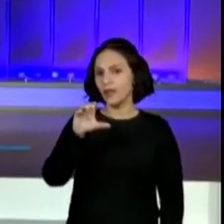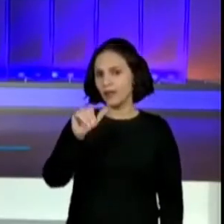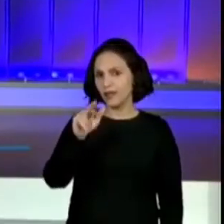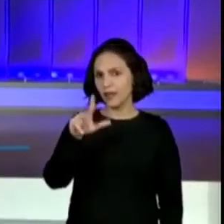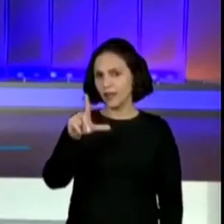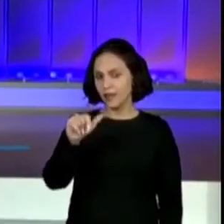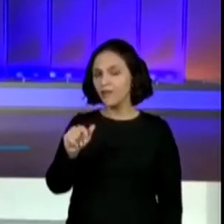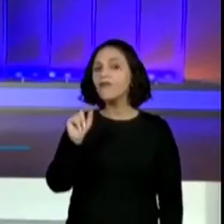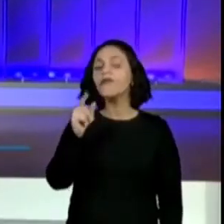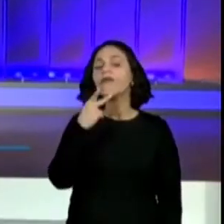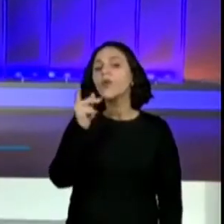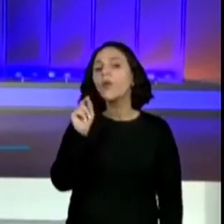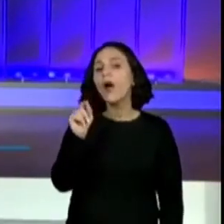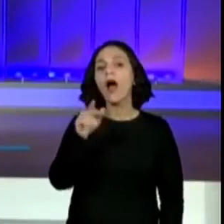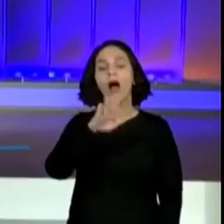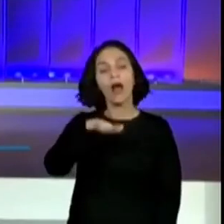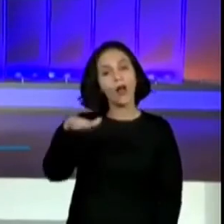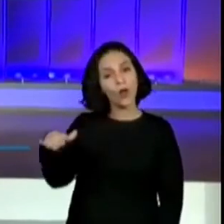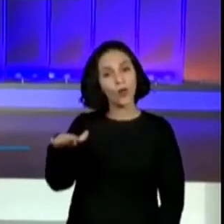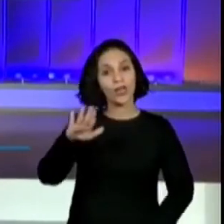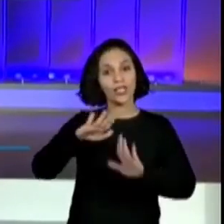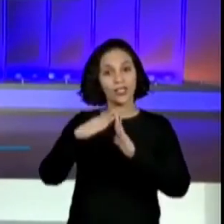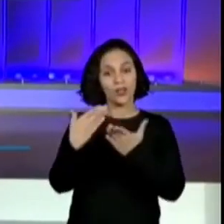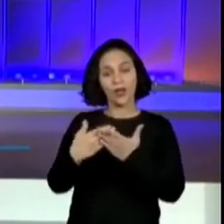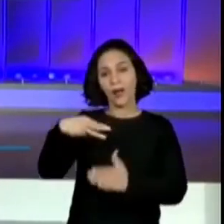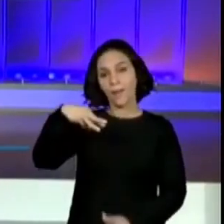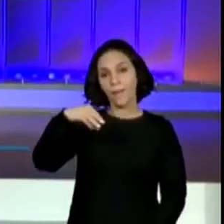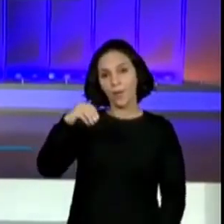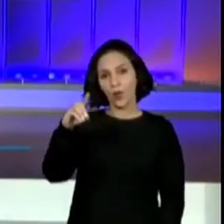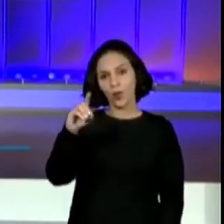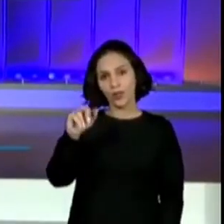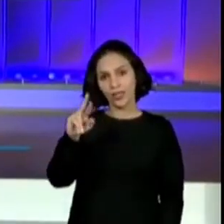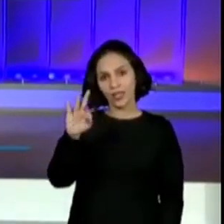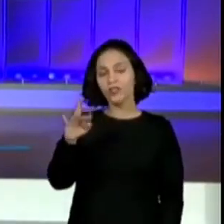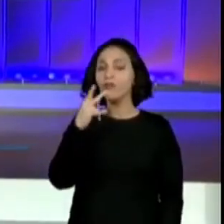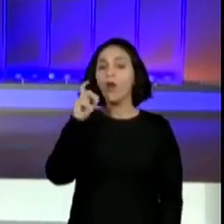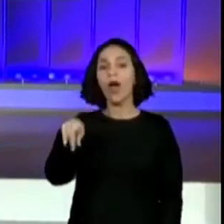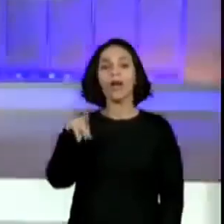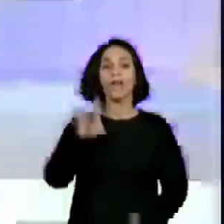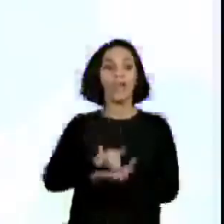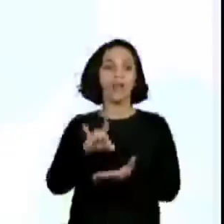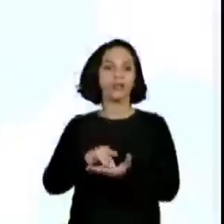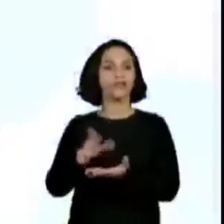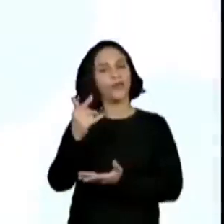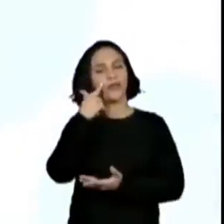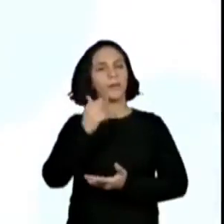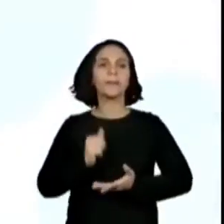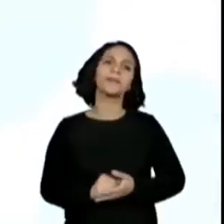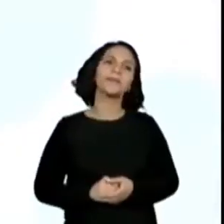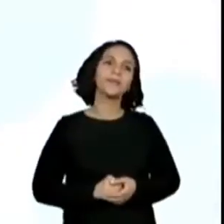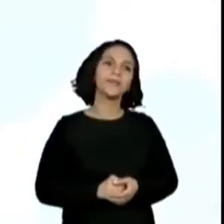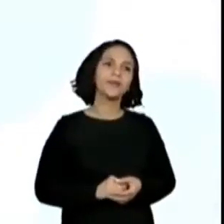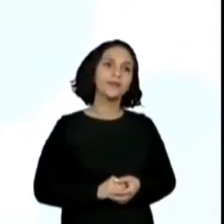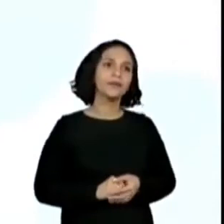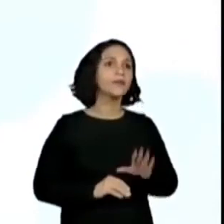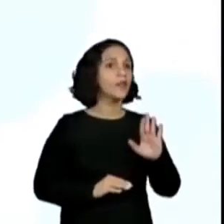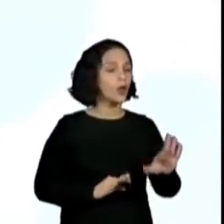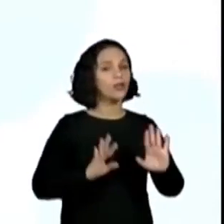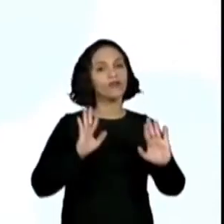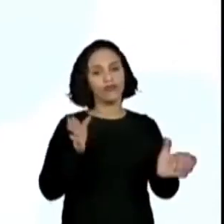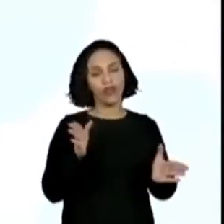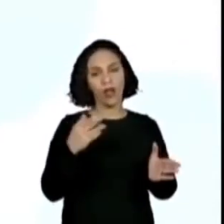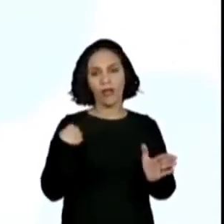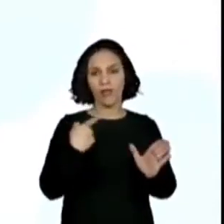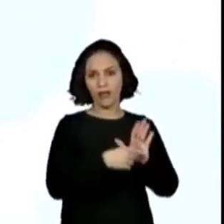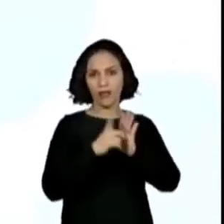Escola Mozart disseram que que é verdadeira vamos analisar vem comigo vamos lá já vimos nos